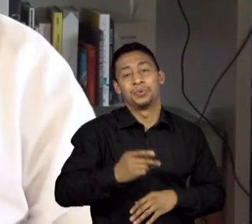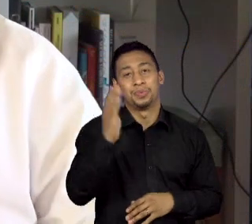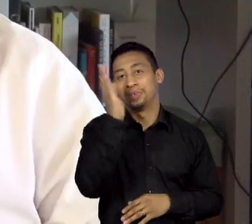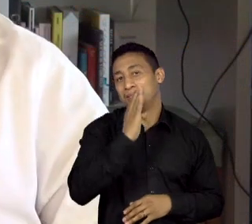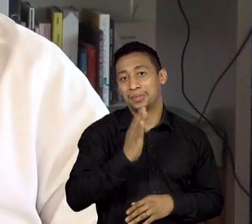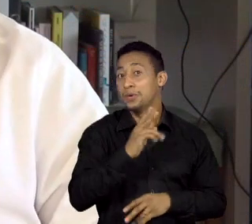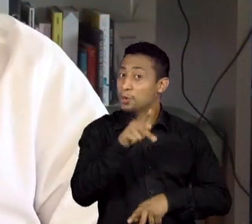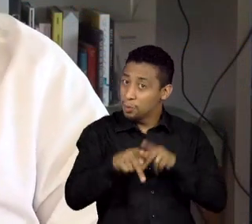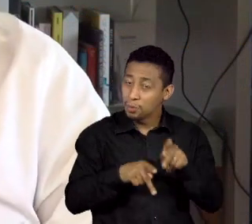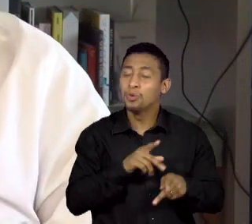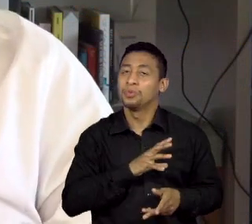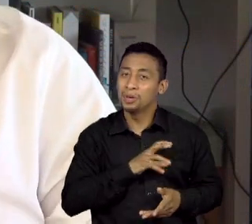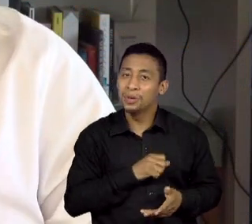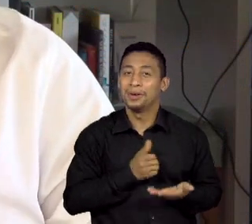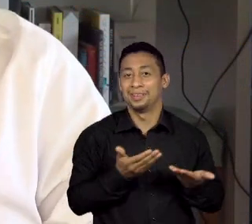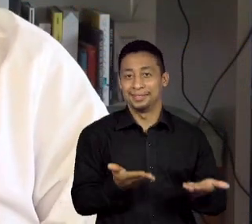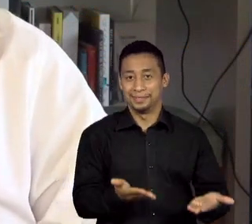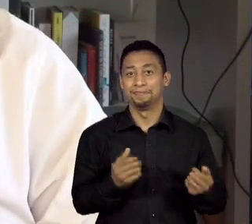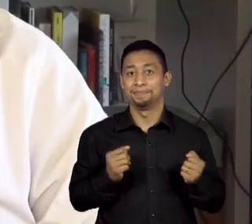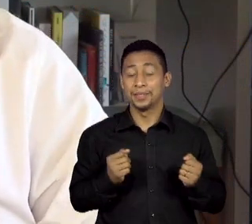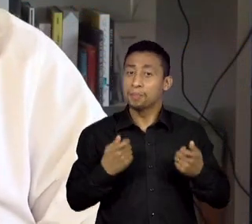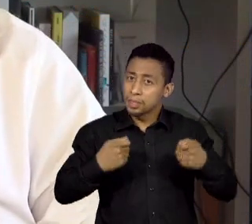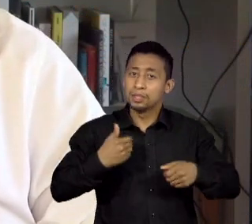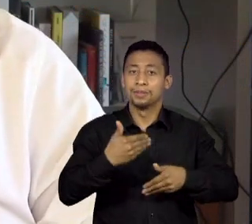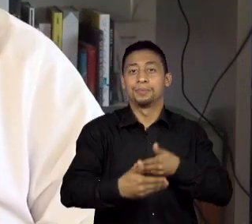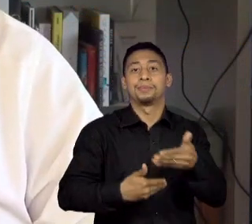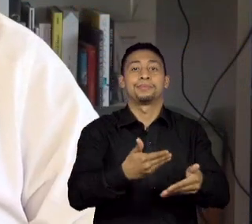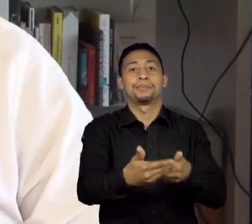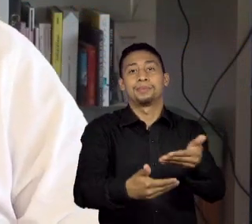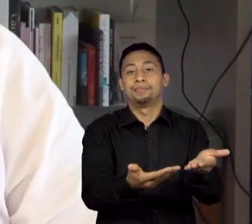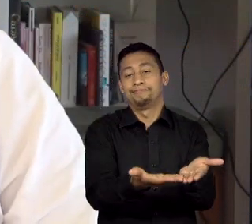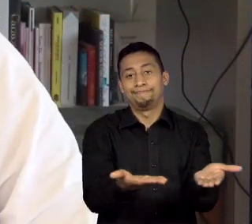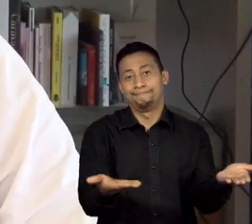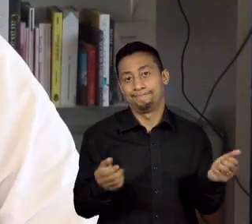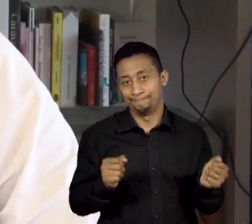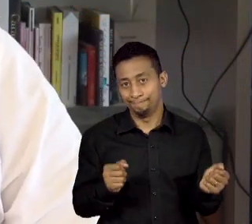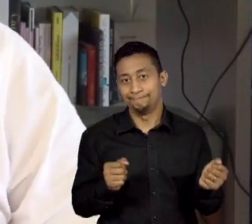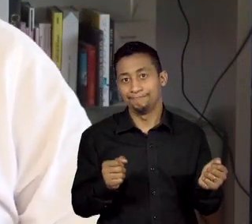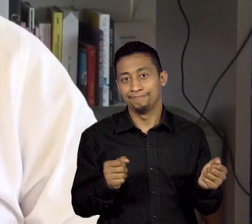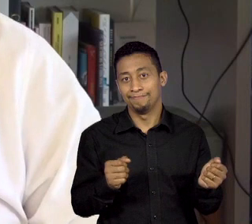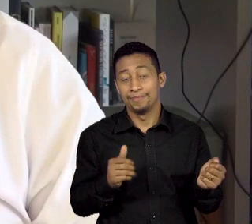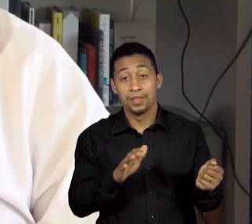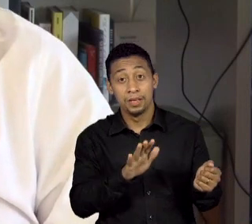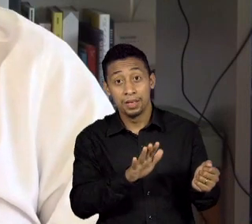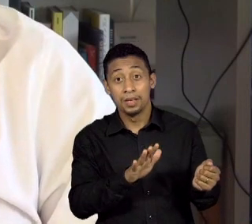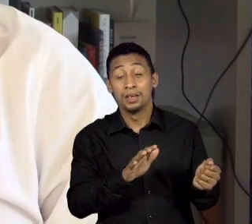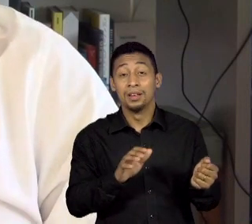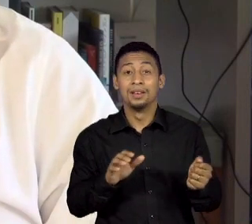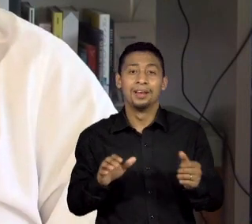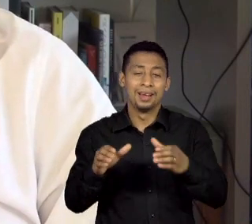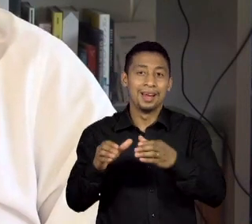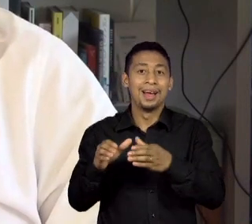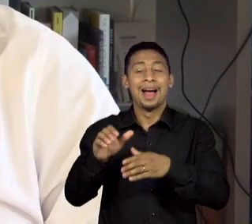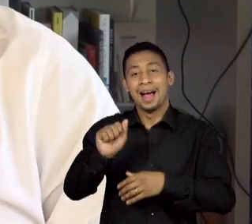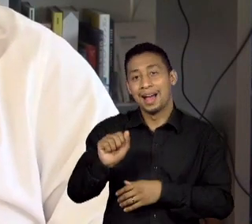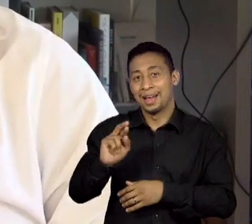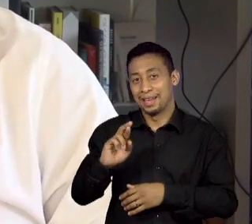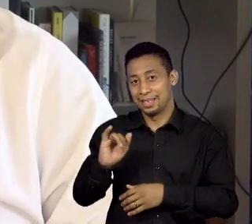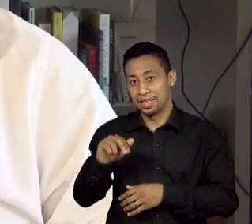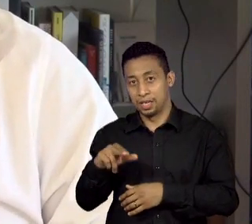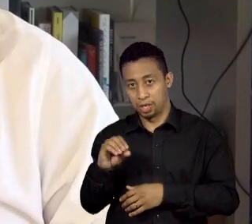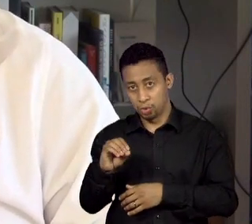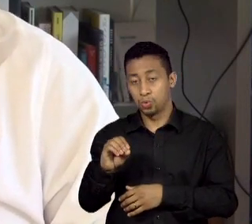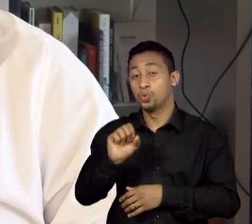brasileiro pela sua narrativa. E a gente tem que ir meio para frente. Eu acho, né, Ariano Suassuna é incrível, né?